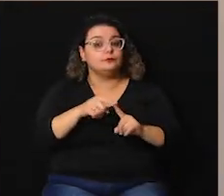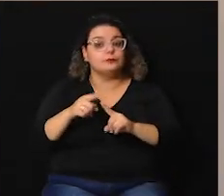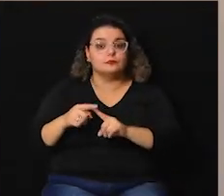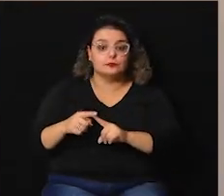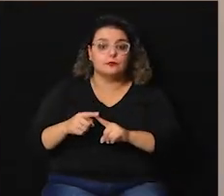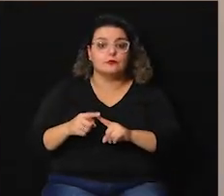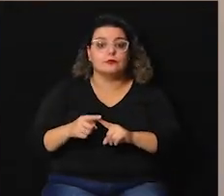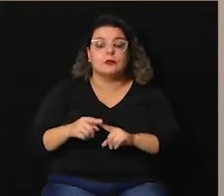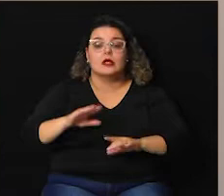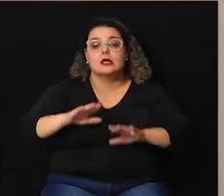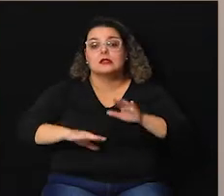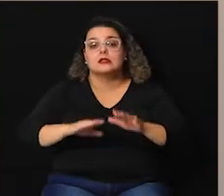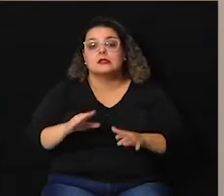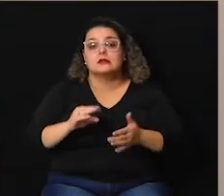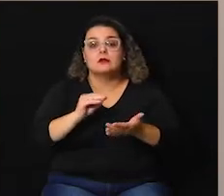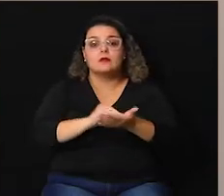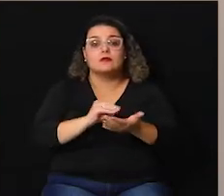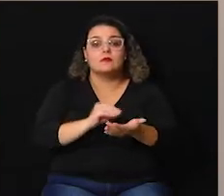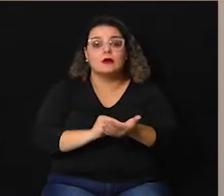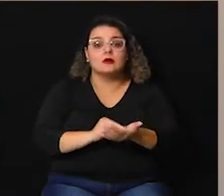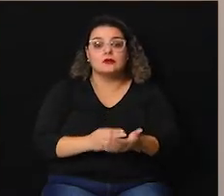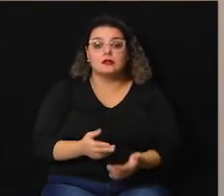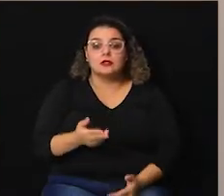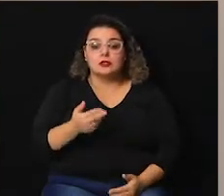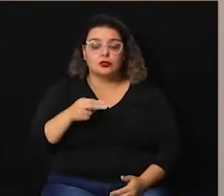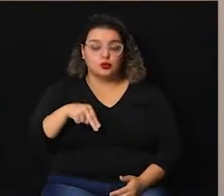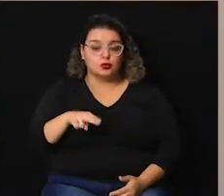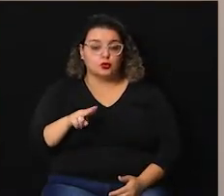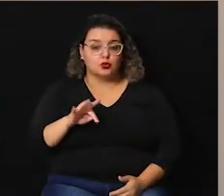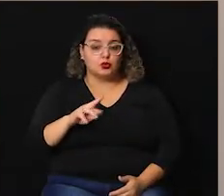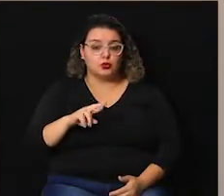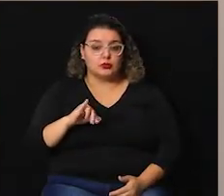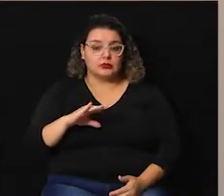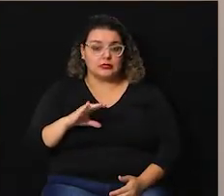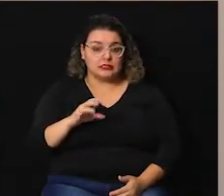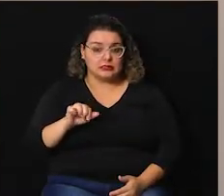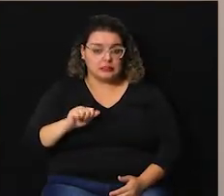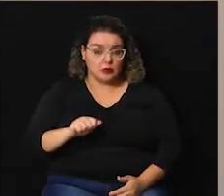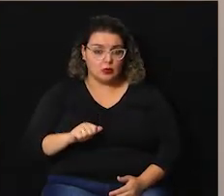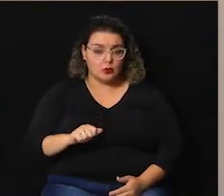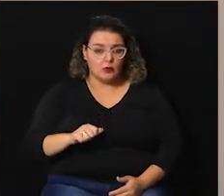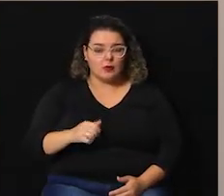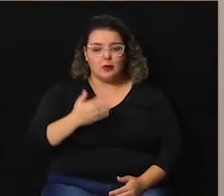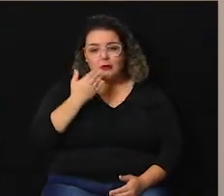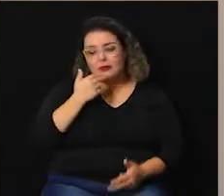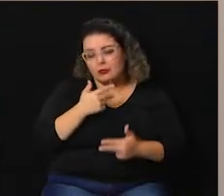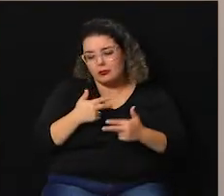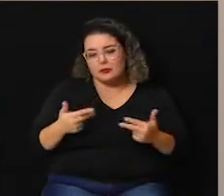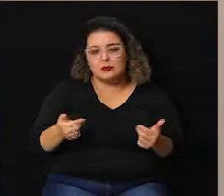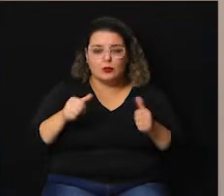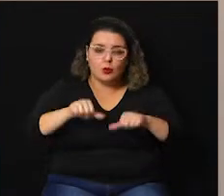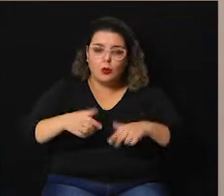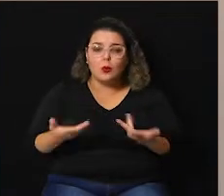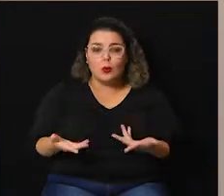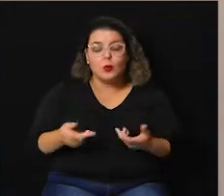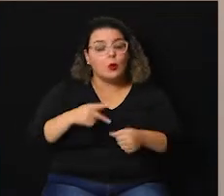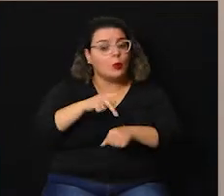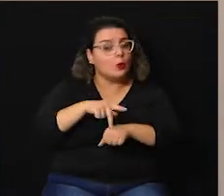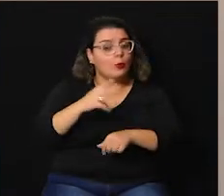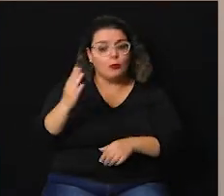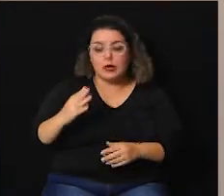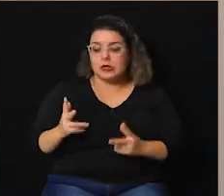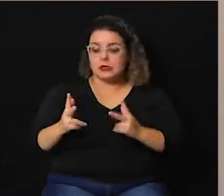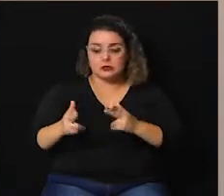por desnutrição, que acontece por má alimentação, por uma questão social num país como o nosso,